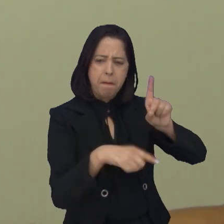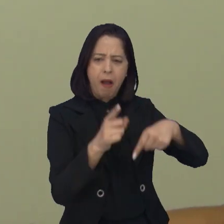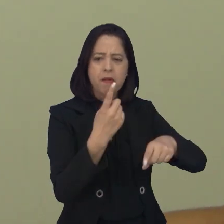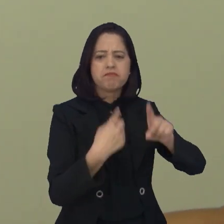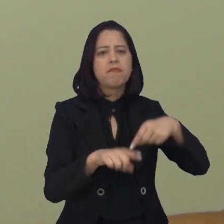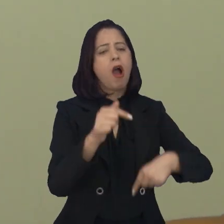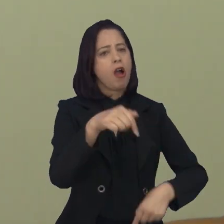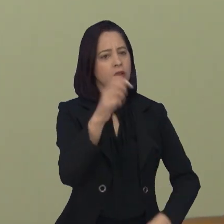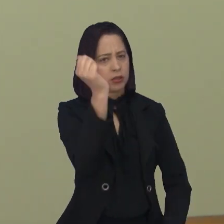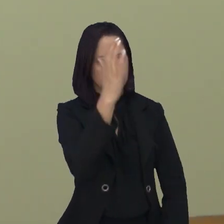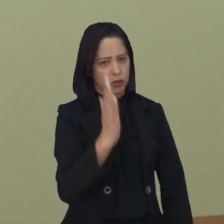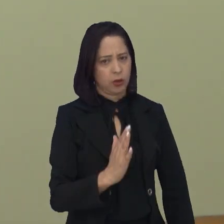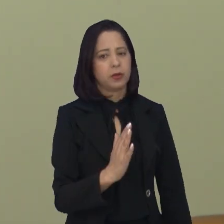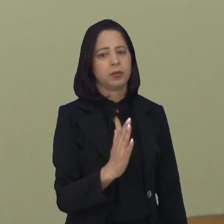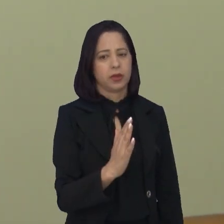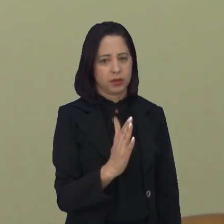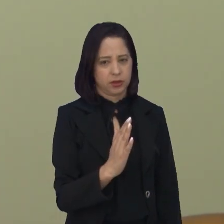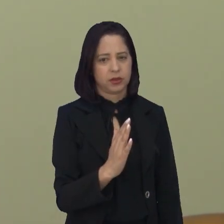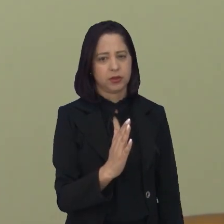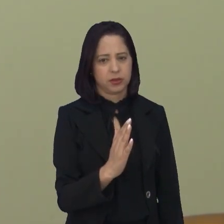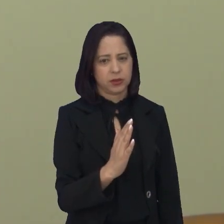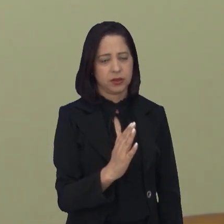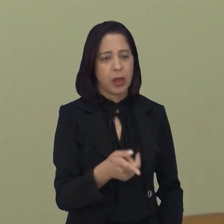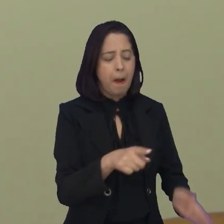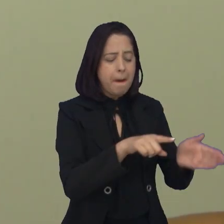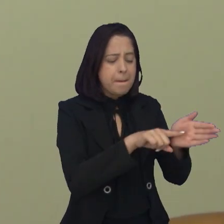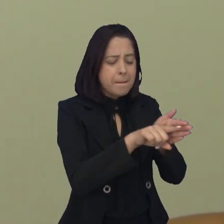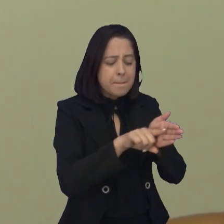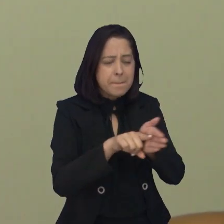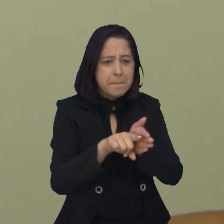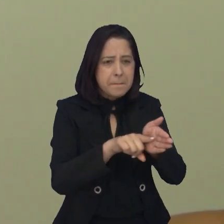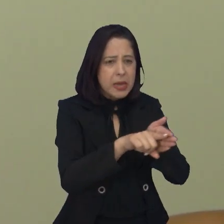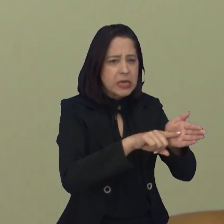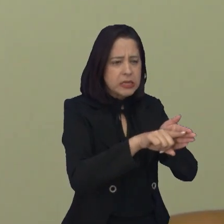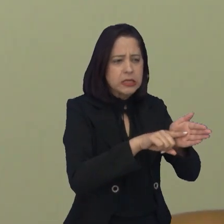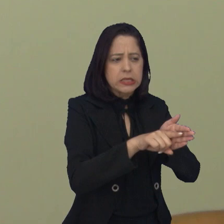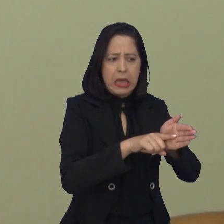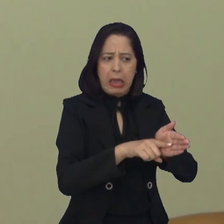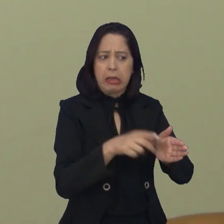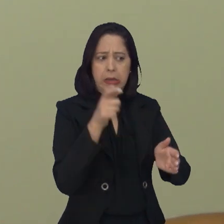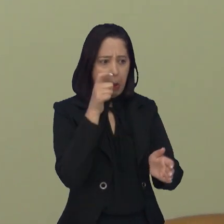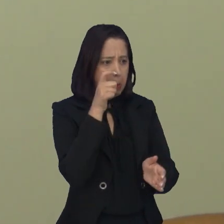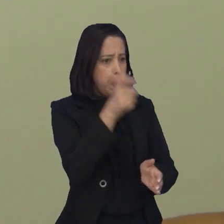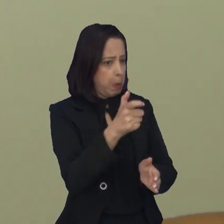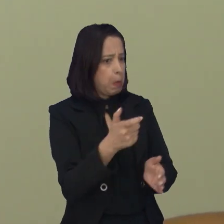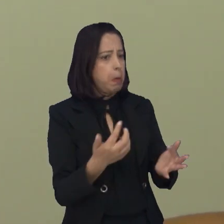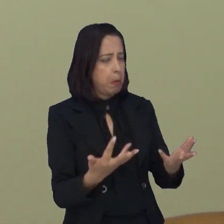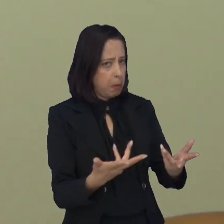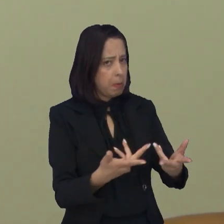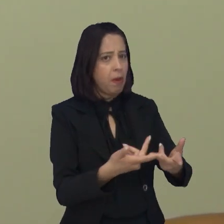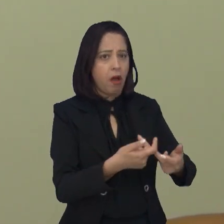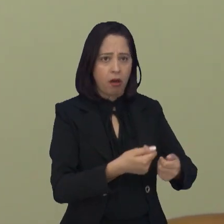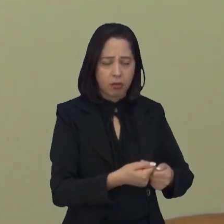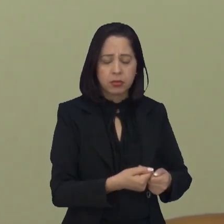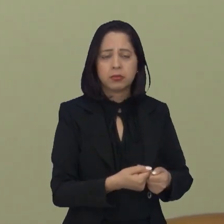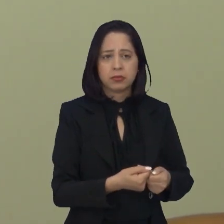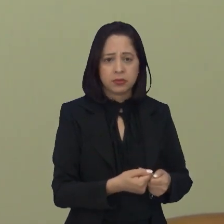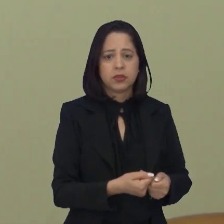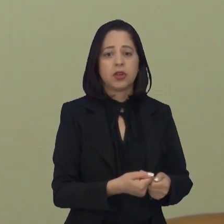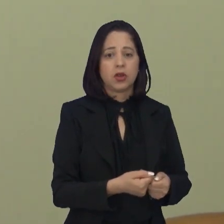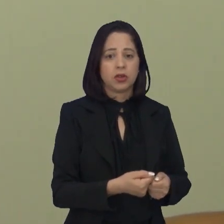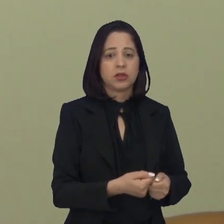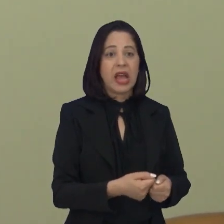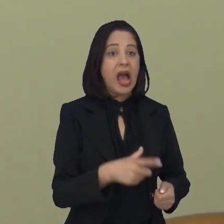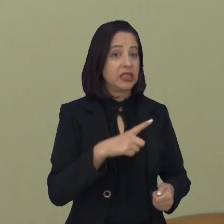Brasil. Fazem pesquisas interessantes, avançadas, e tem